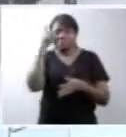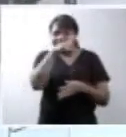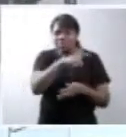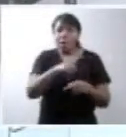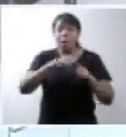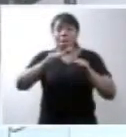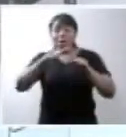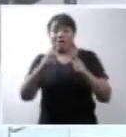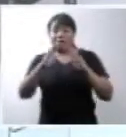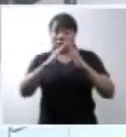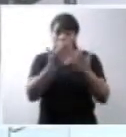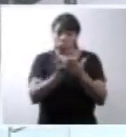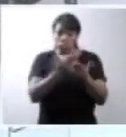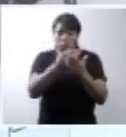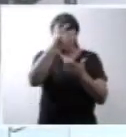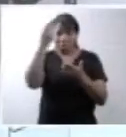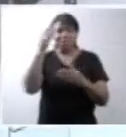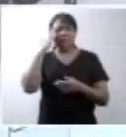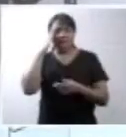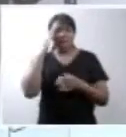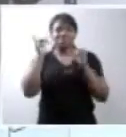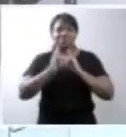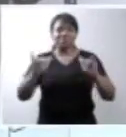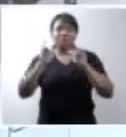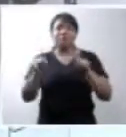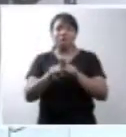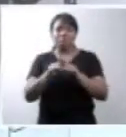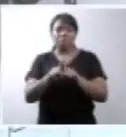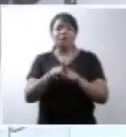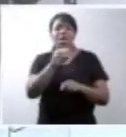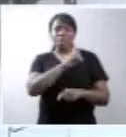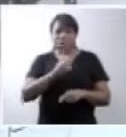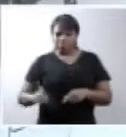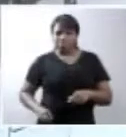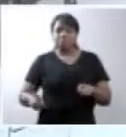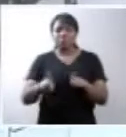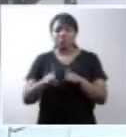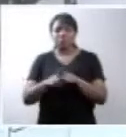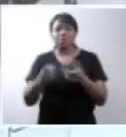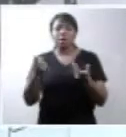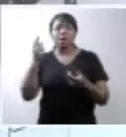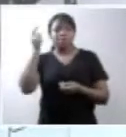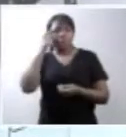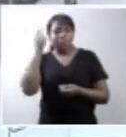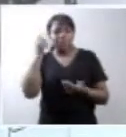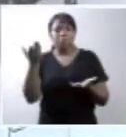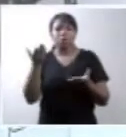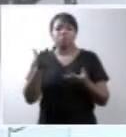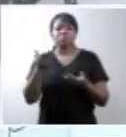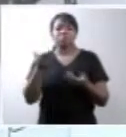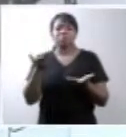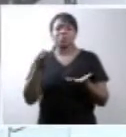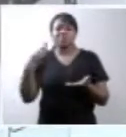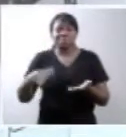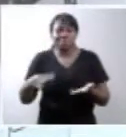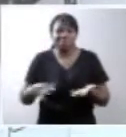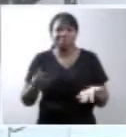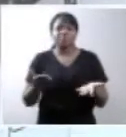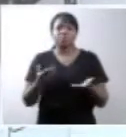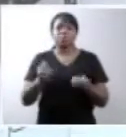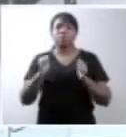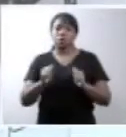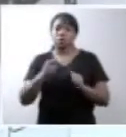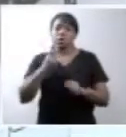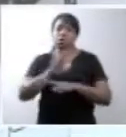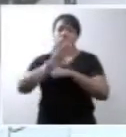Gente entende que é função da mídia contribuir para a democratização de todas as reflexões, por mais dolorosas que sejam, e